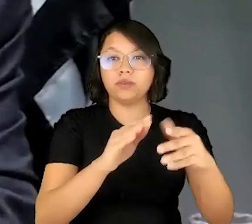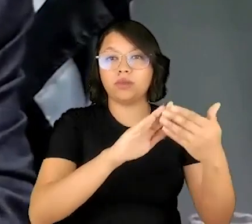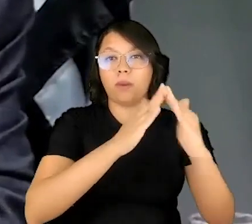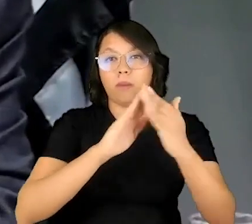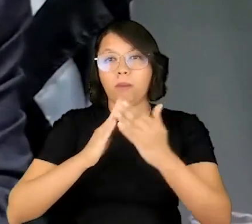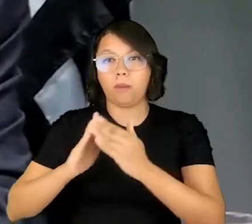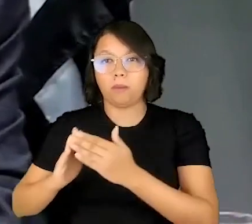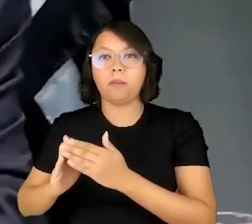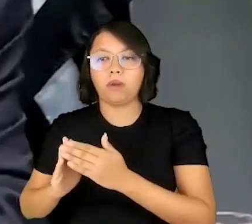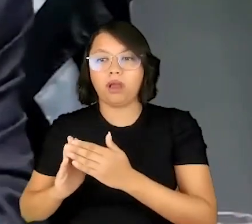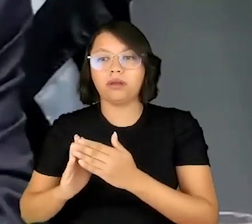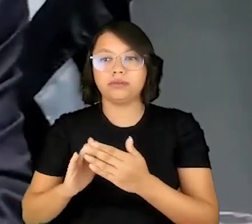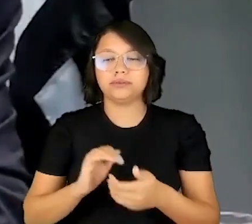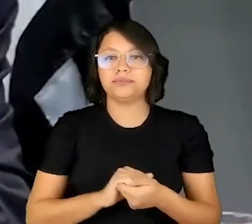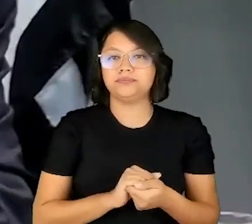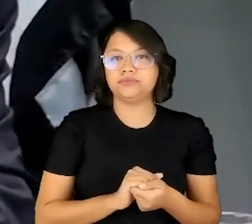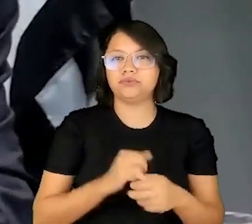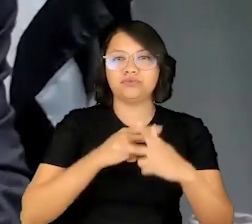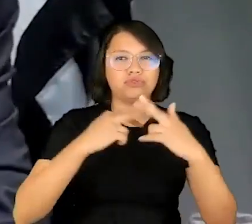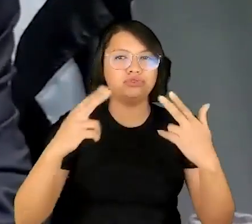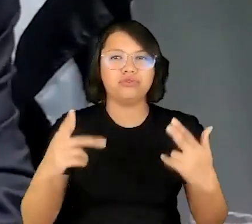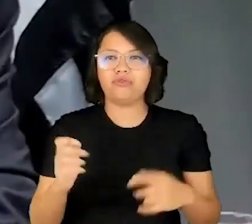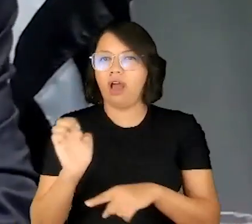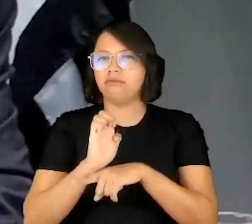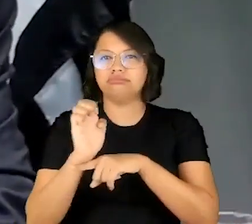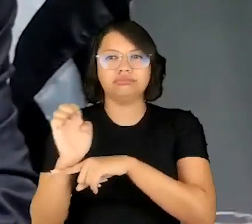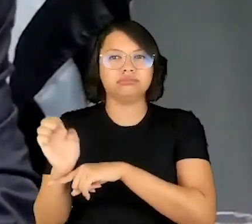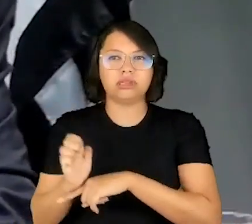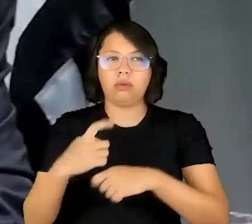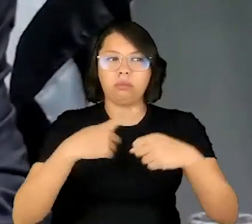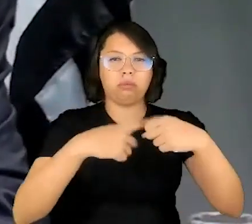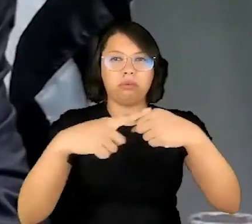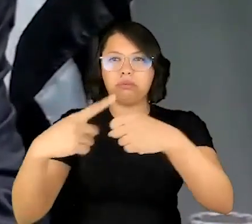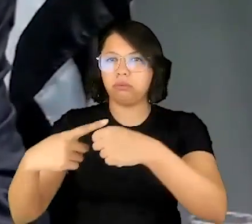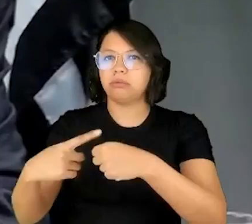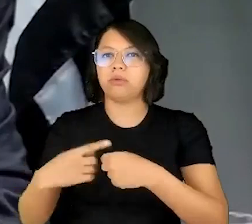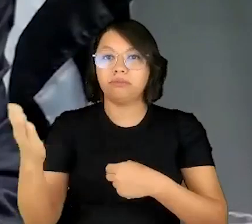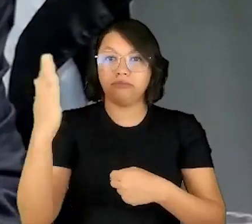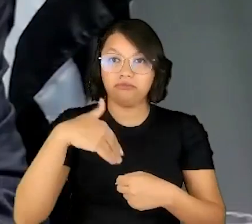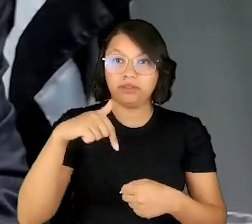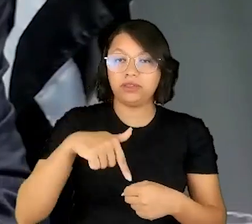Pernambuco, Bahia, Maranhão, etc. Né? São